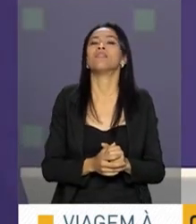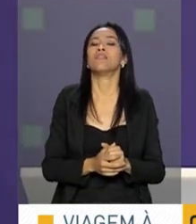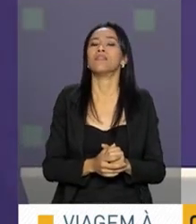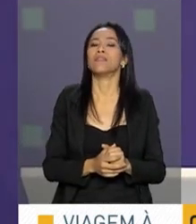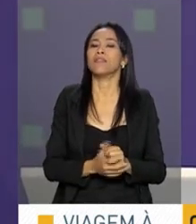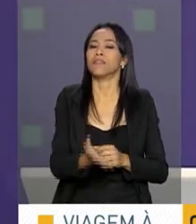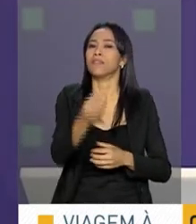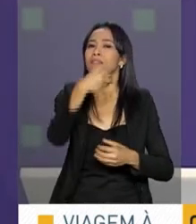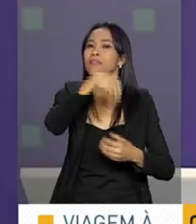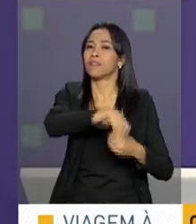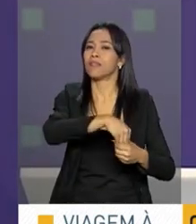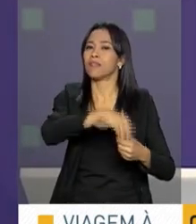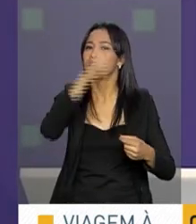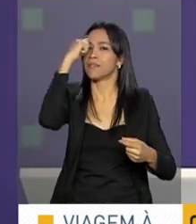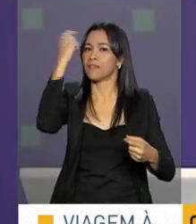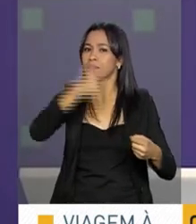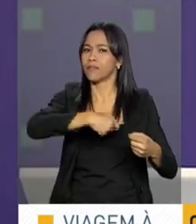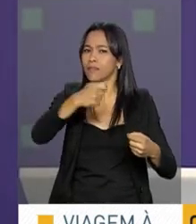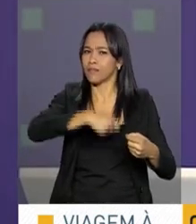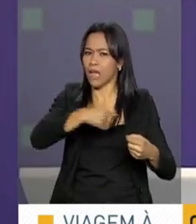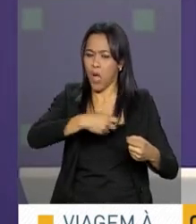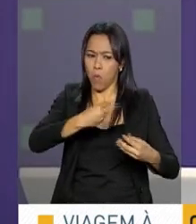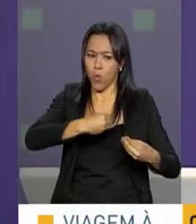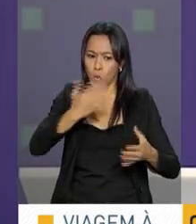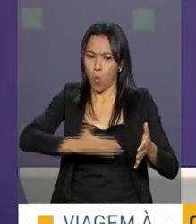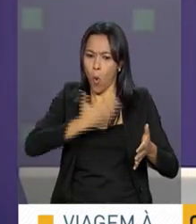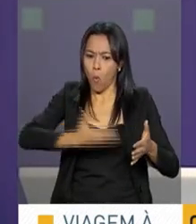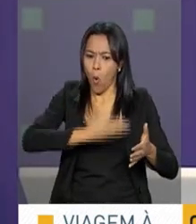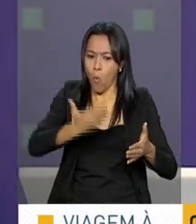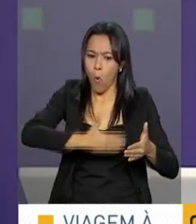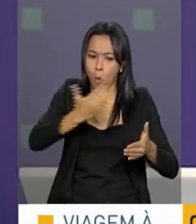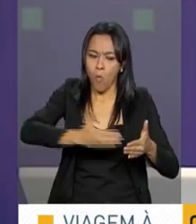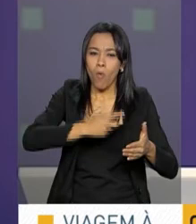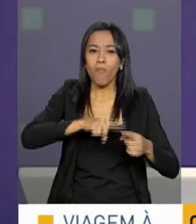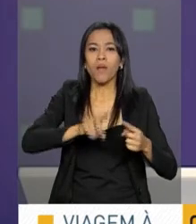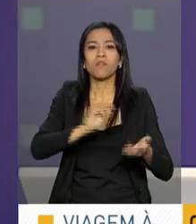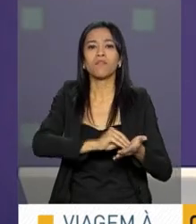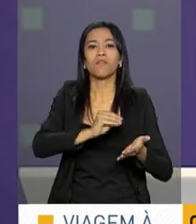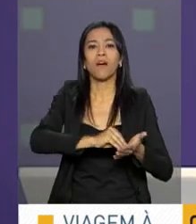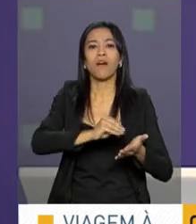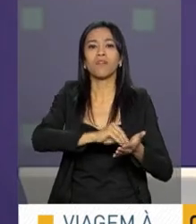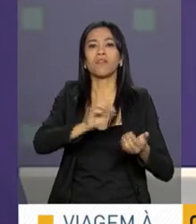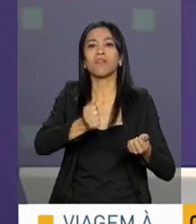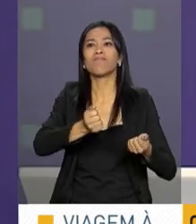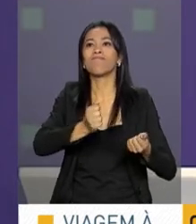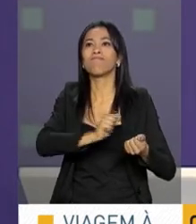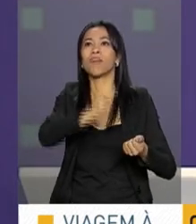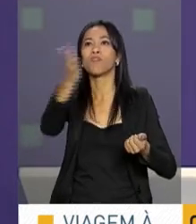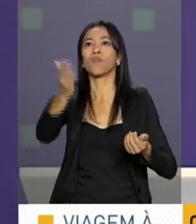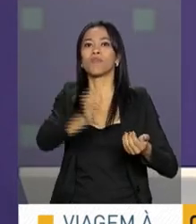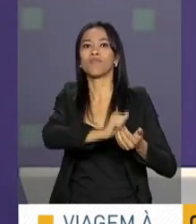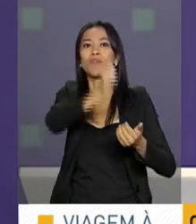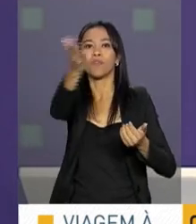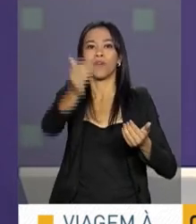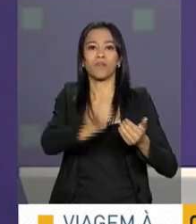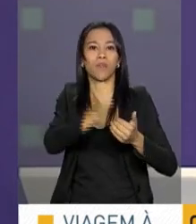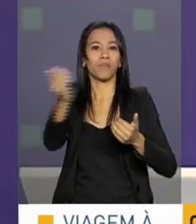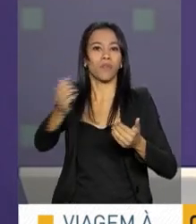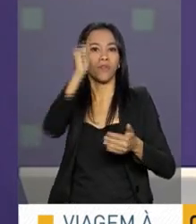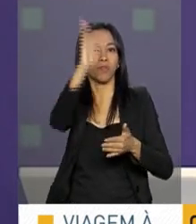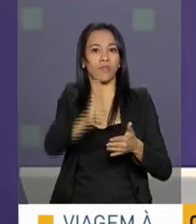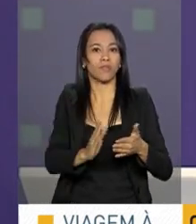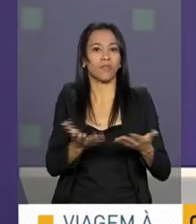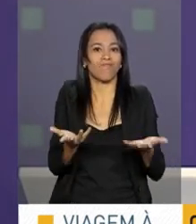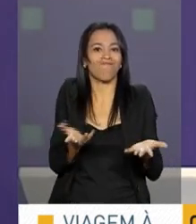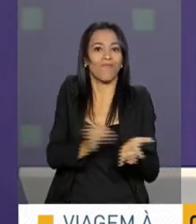para dentro da fazenda. Não é? Nós produzimos muito, mas nós não temos uma infraestrutura adequada para o escoamento dessa